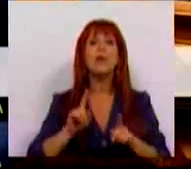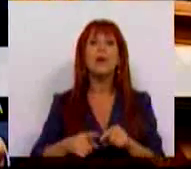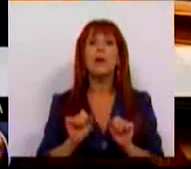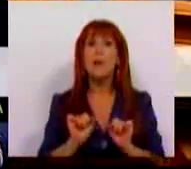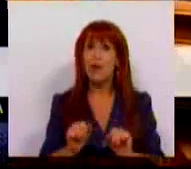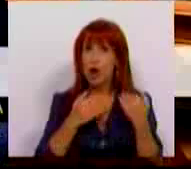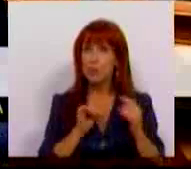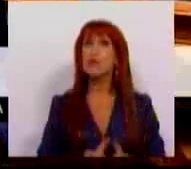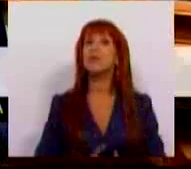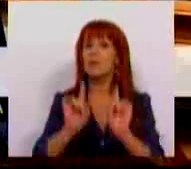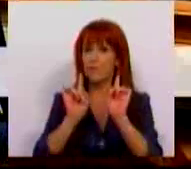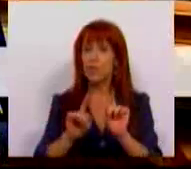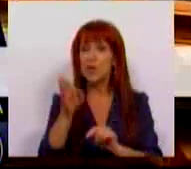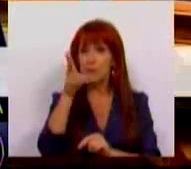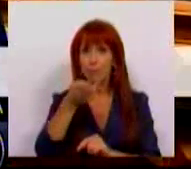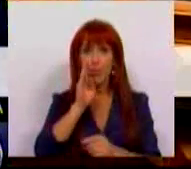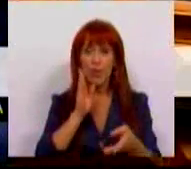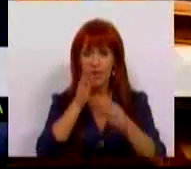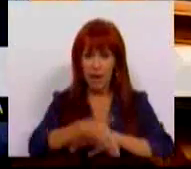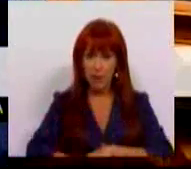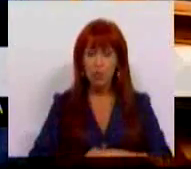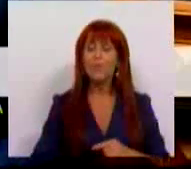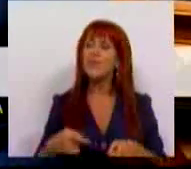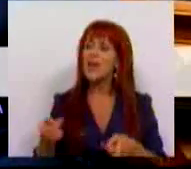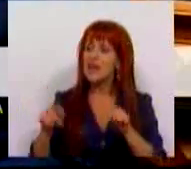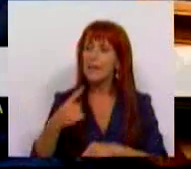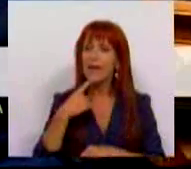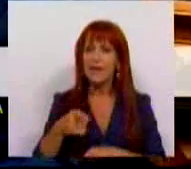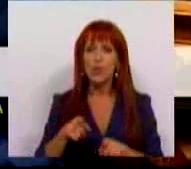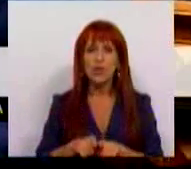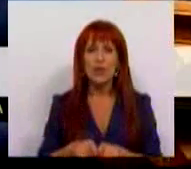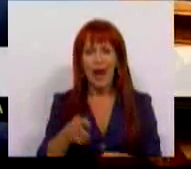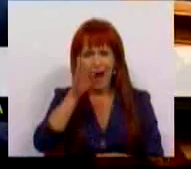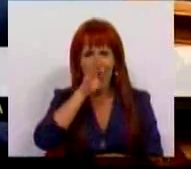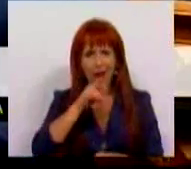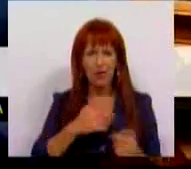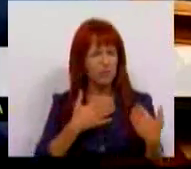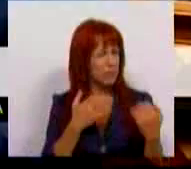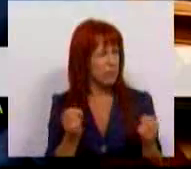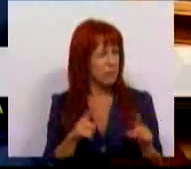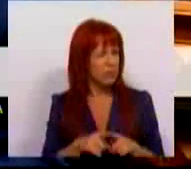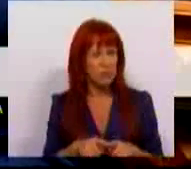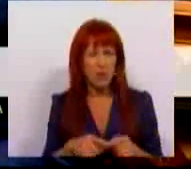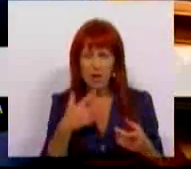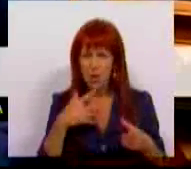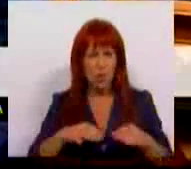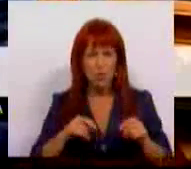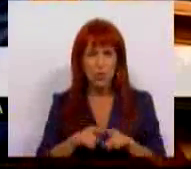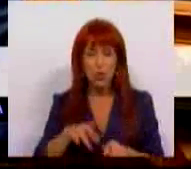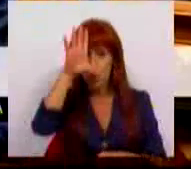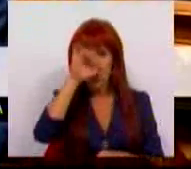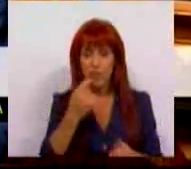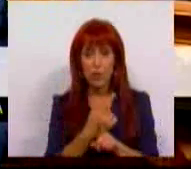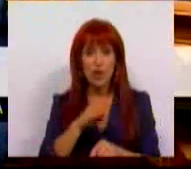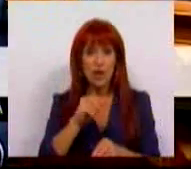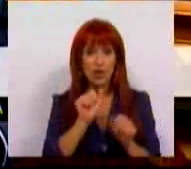da sua responsabilidade executiva direta. Registre-se também a atitude irresponsável e inadmissível dos